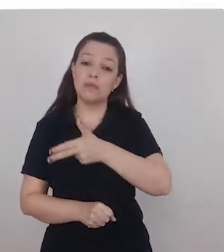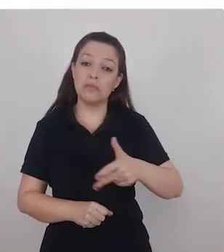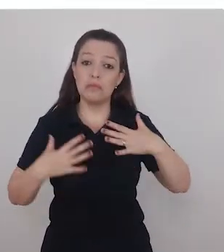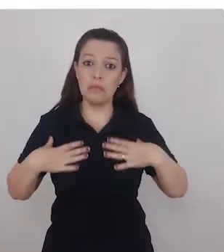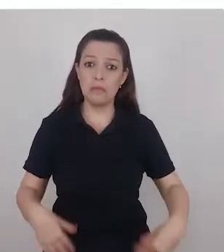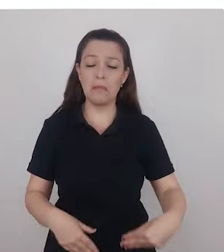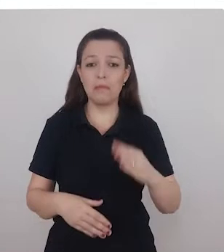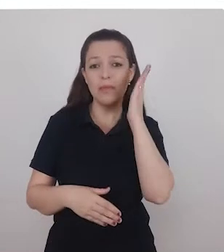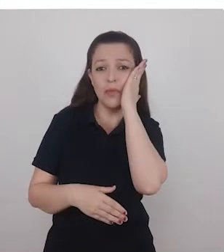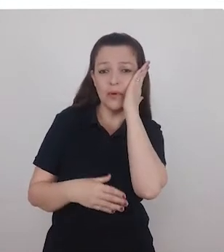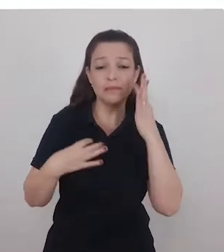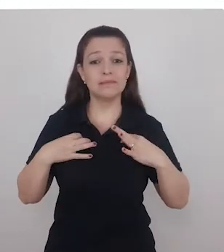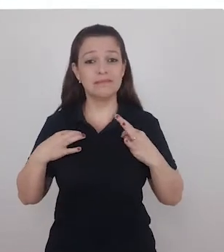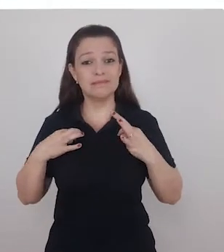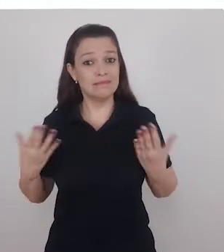veste o pijama.